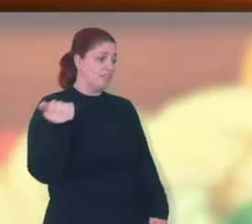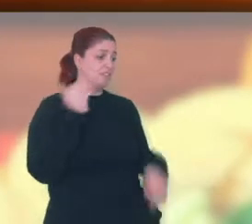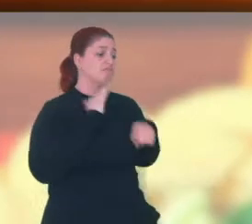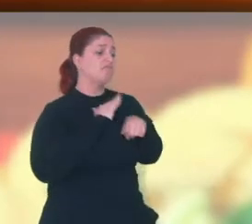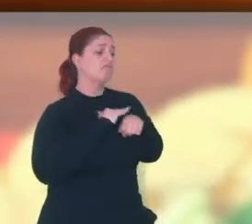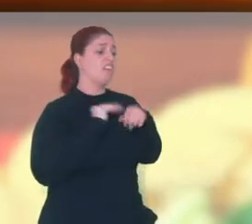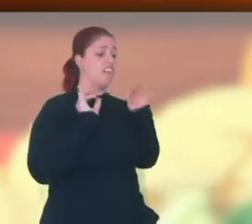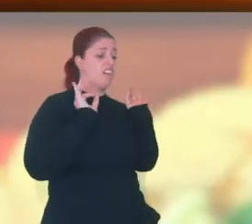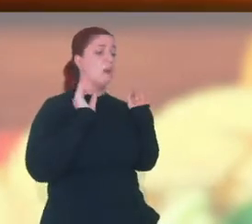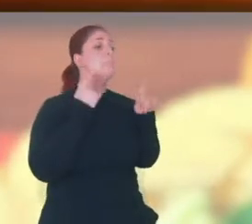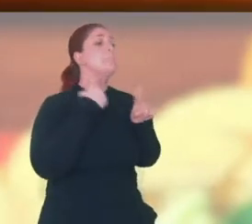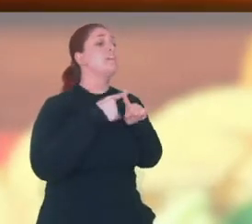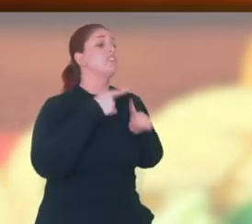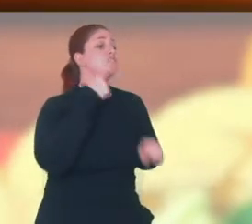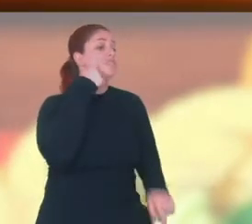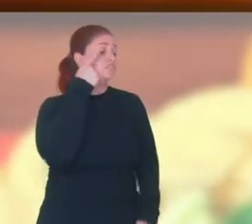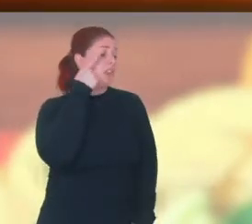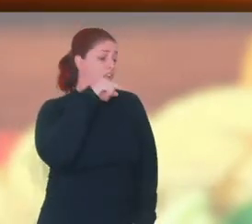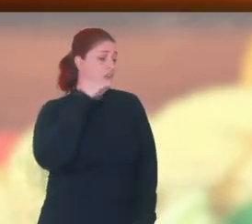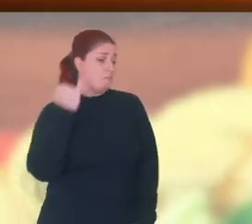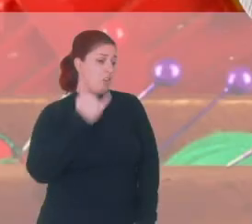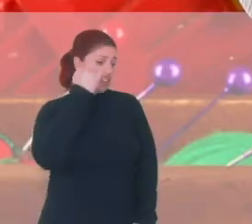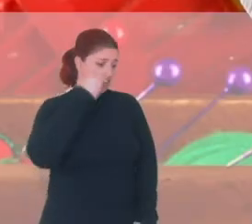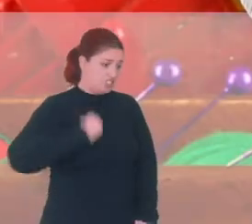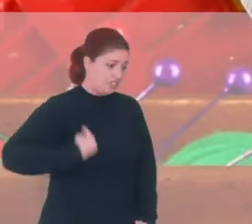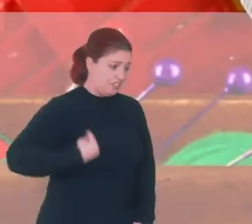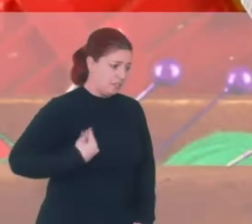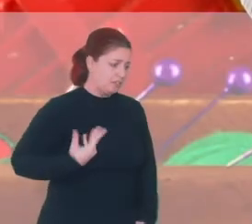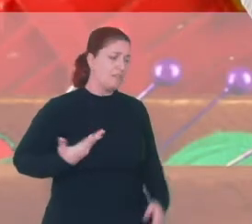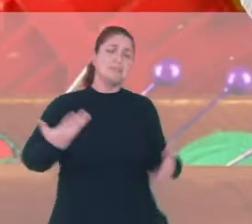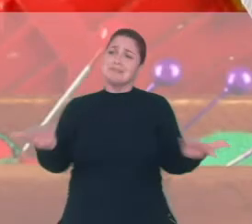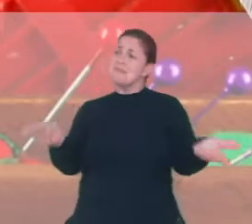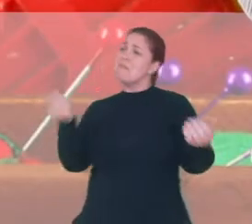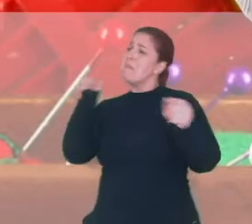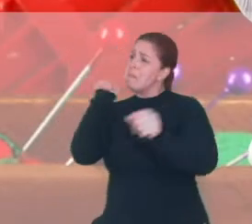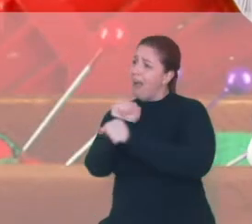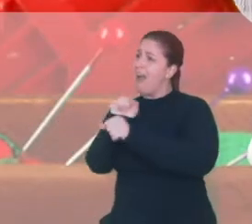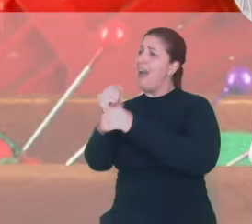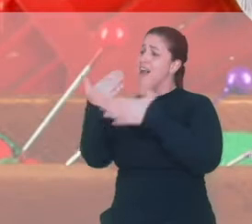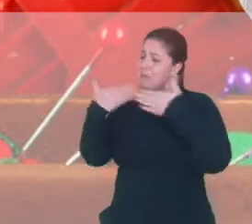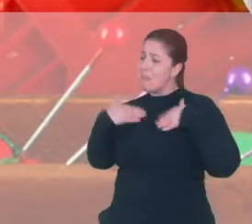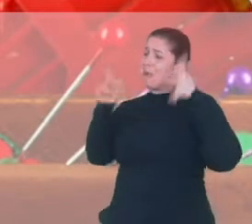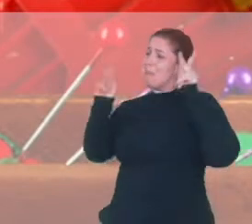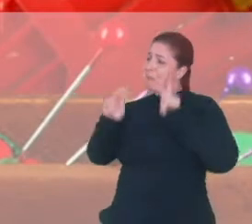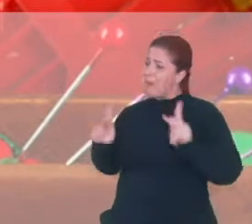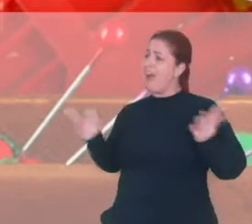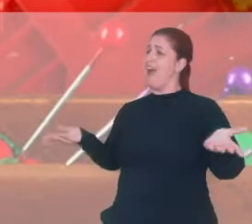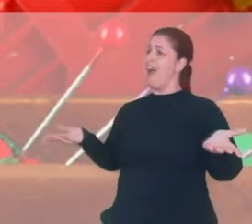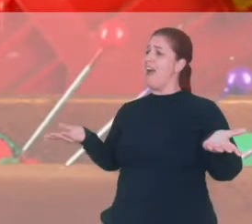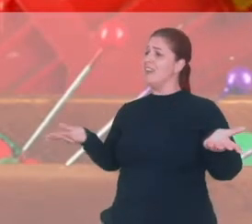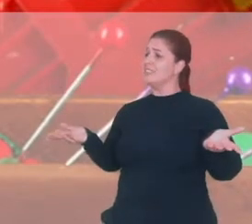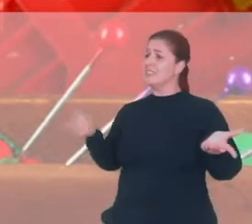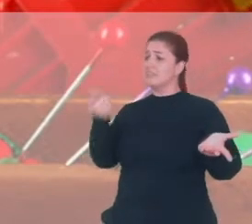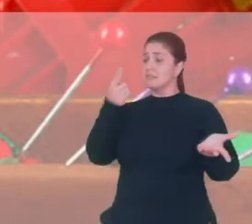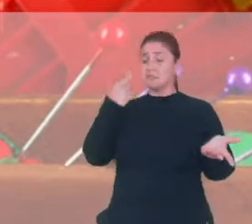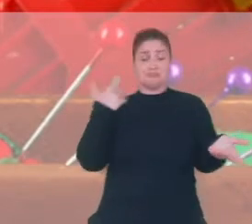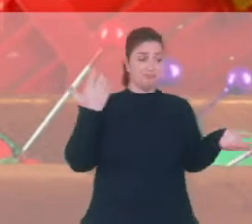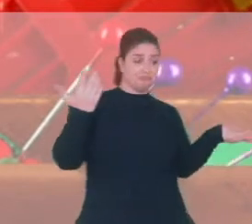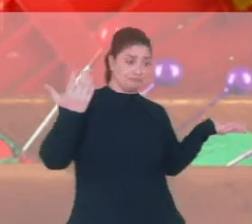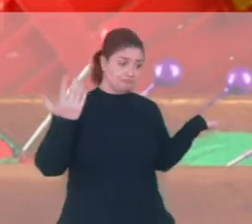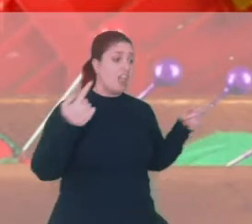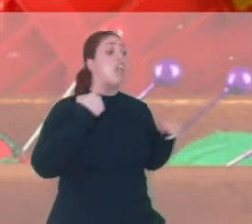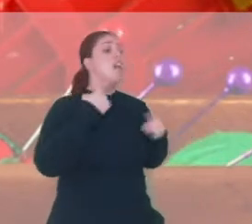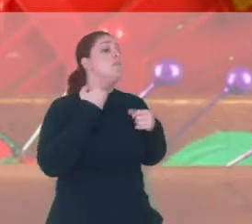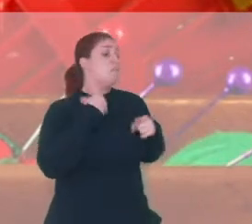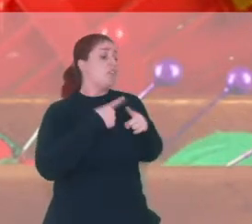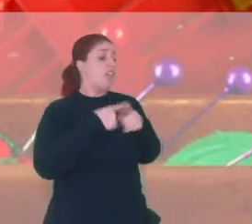dengosa, achando que vale alguma coisa nessa vida? Deixe-me em paz, Dona Agulha. Que a deixe. Que a